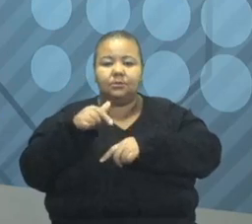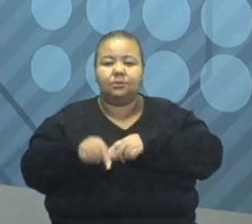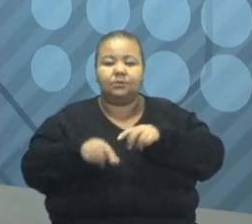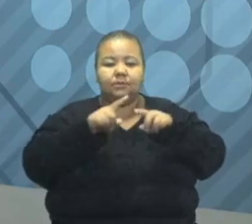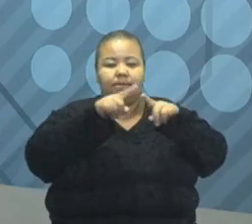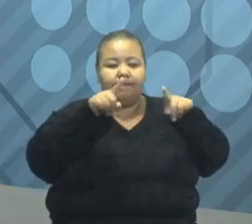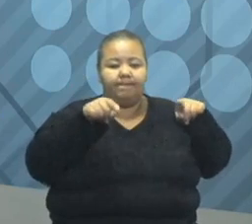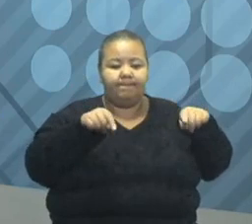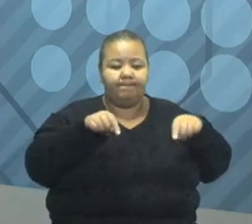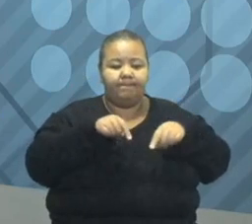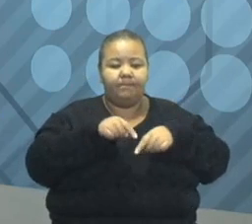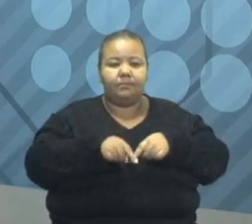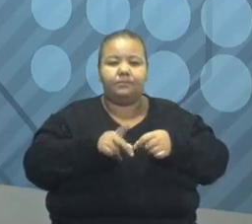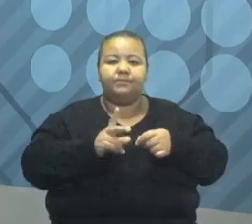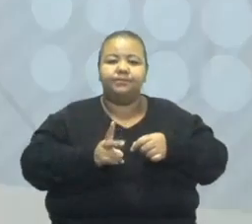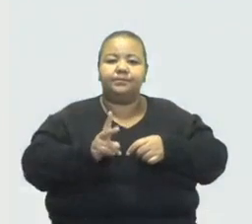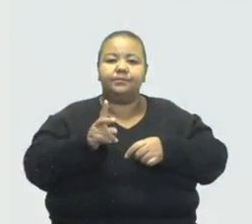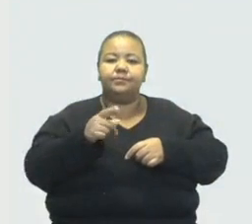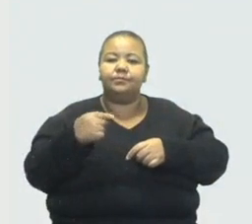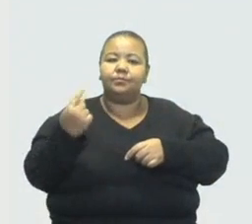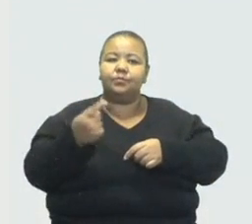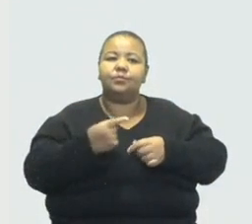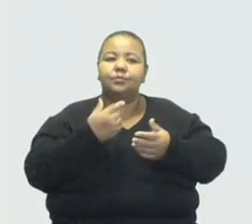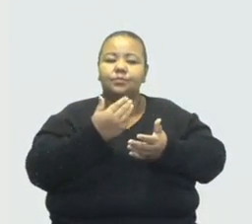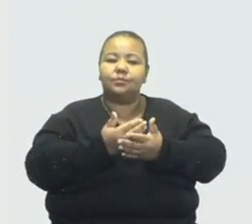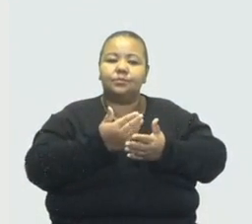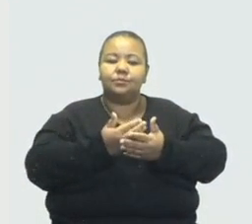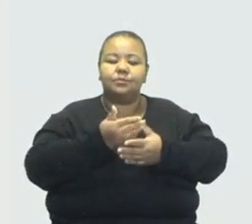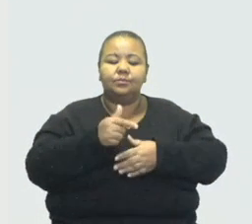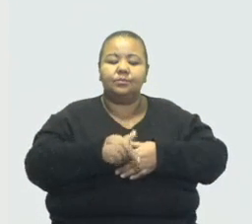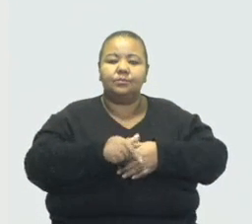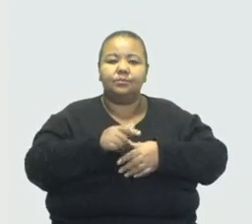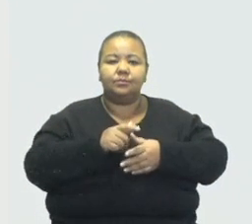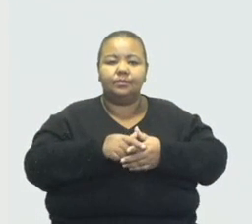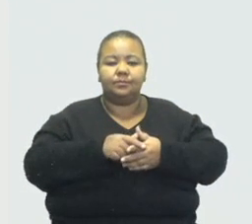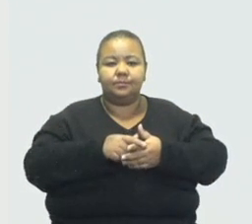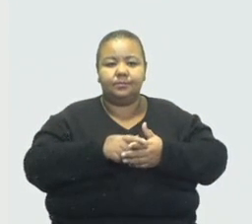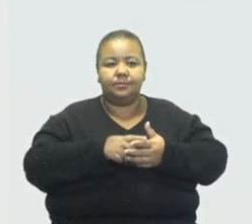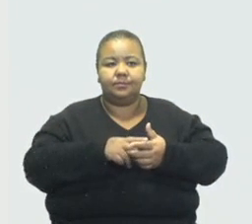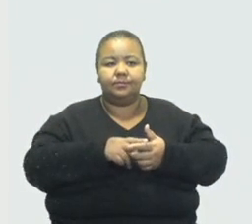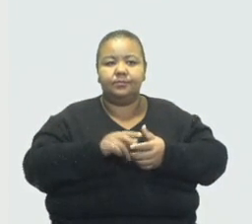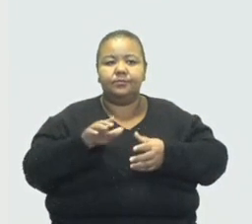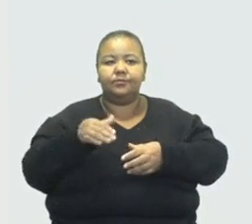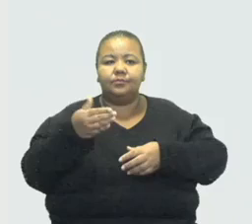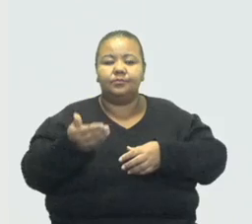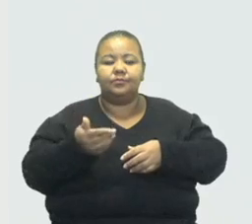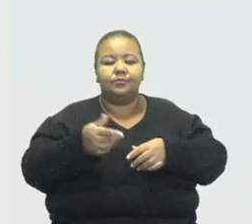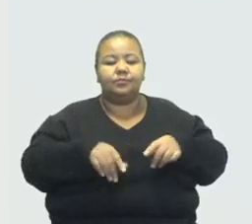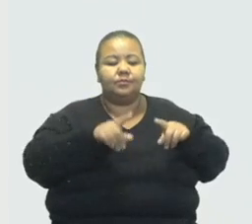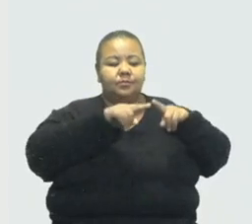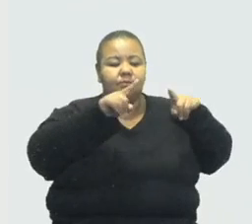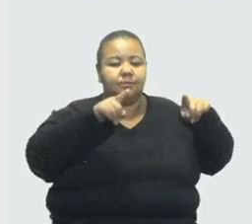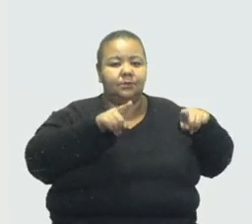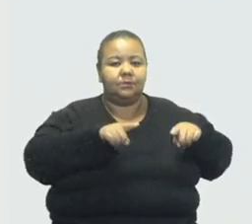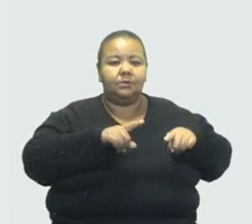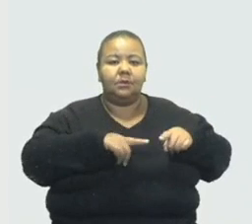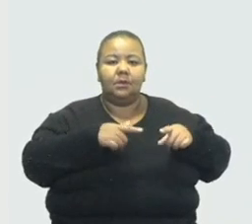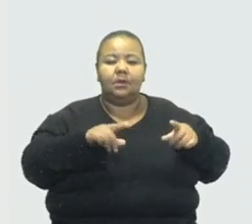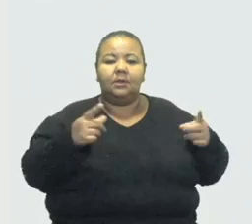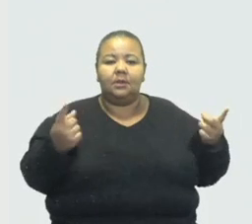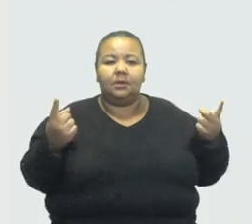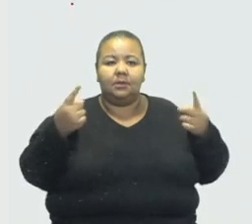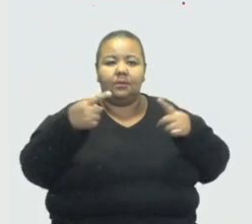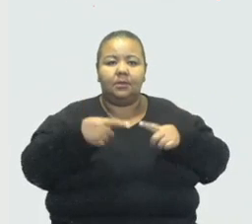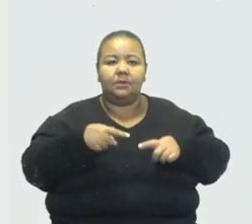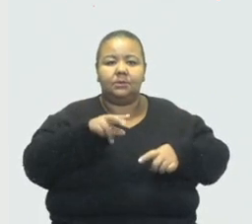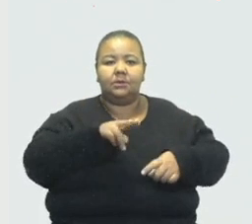matrizes. Então, dando continuidade no nosso estudo com relação à matriz inversa, Quando uma matriz ela tem inversa, ela é chamada